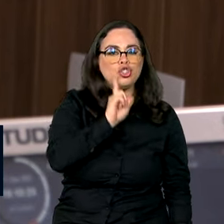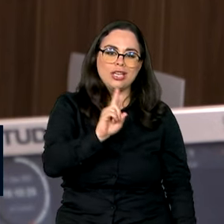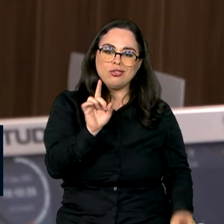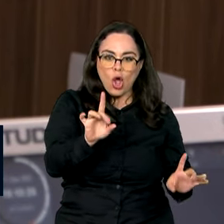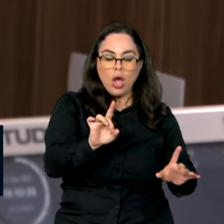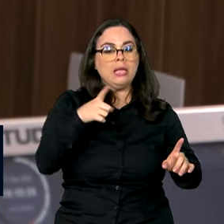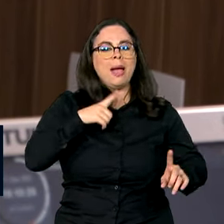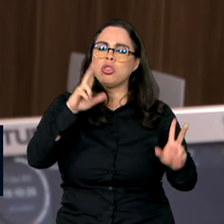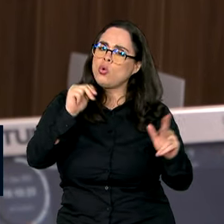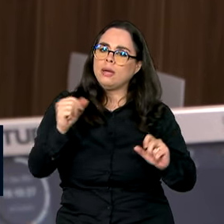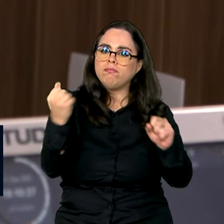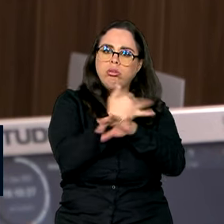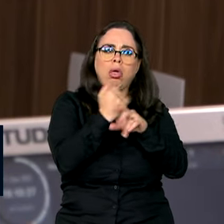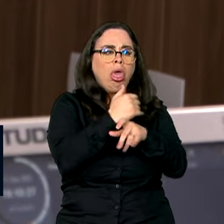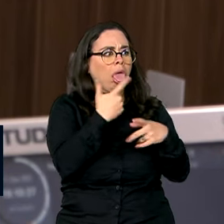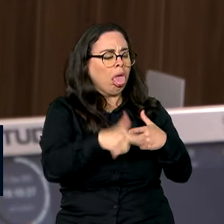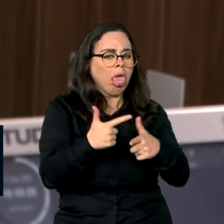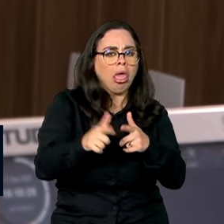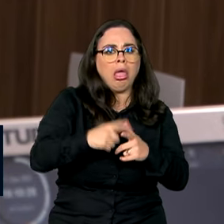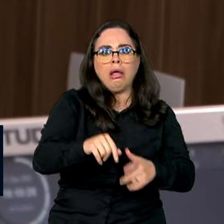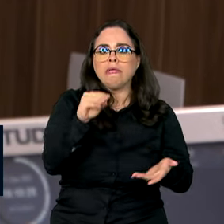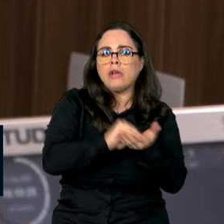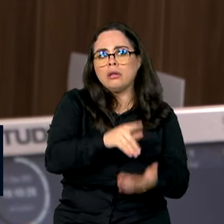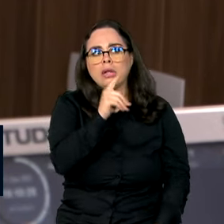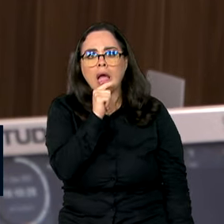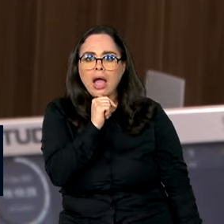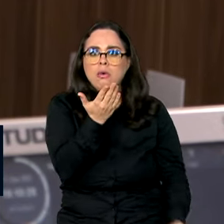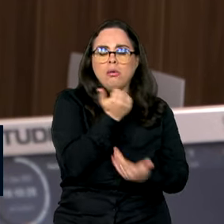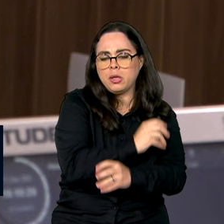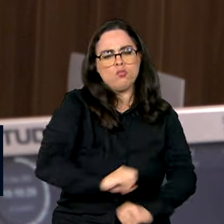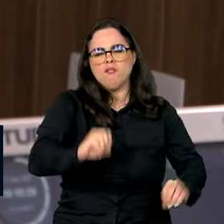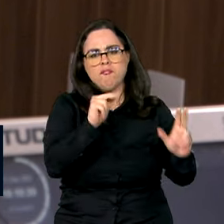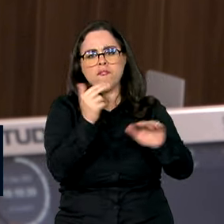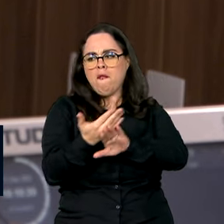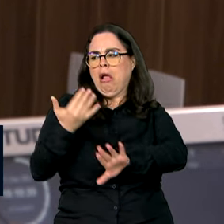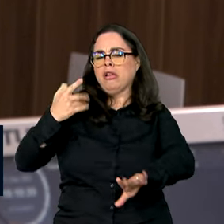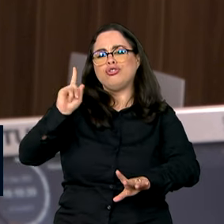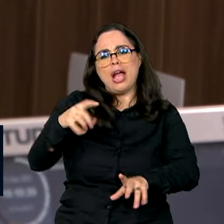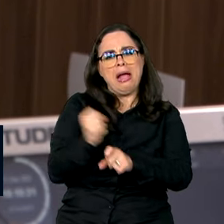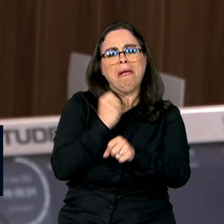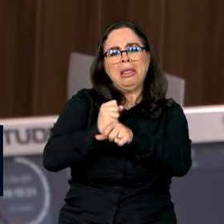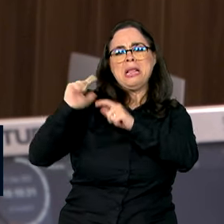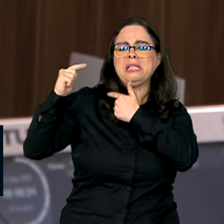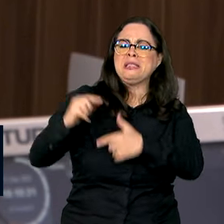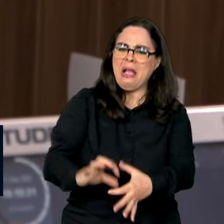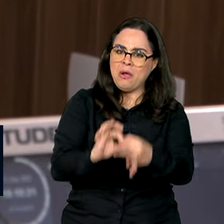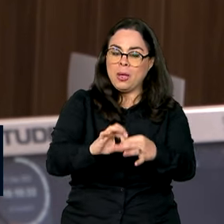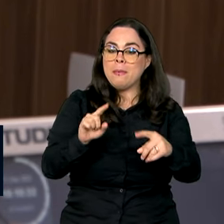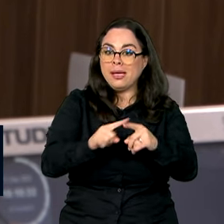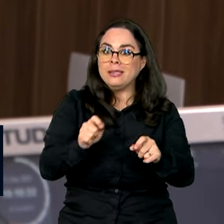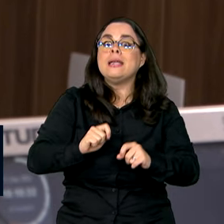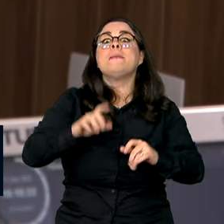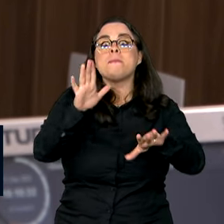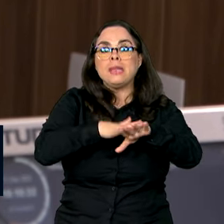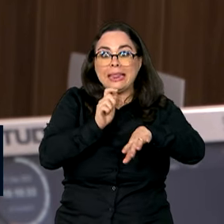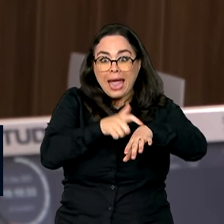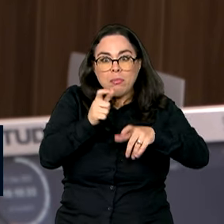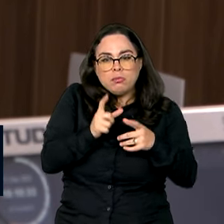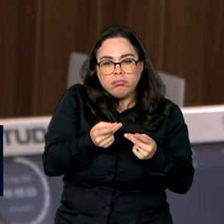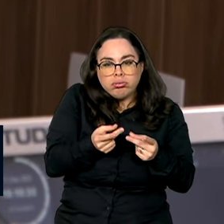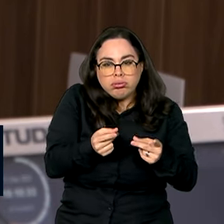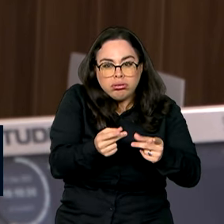colapso na cidade em termos de abastecimento de água, de alimentação, mas é óbvio, quando você fica com um número tão grande por tanto